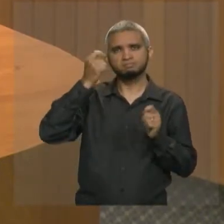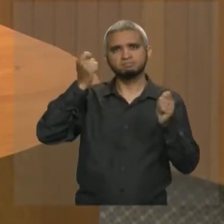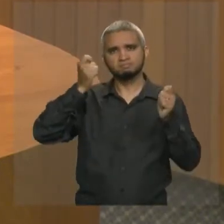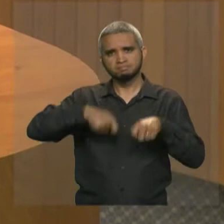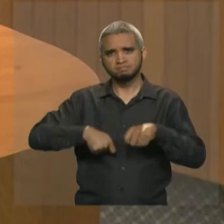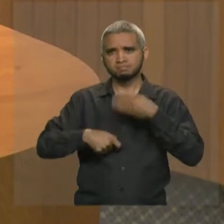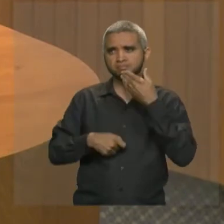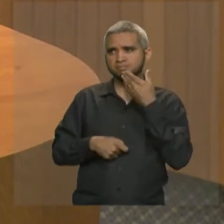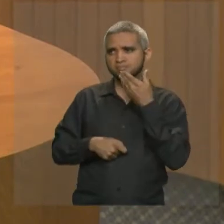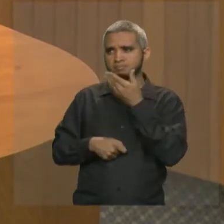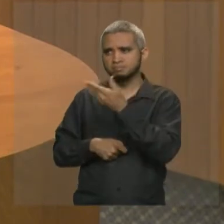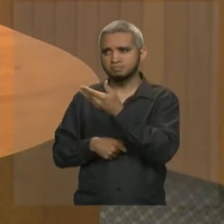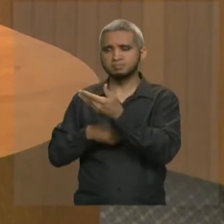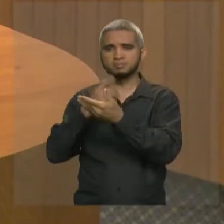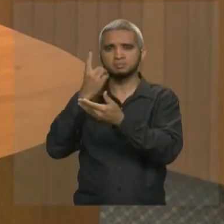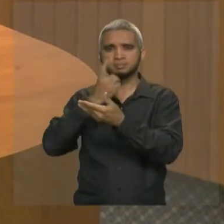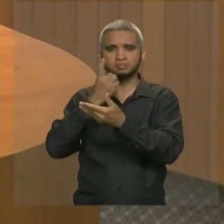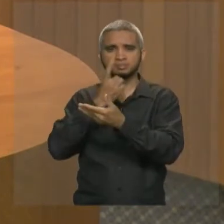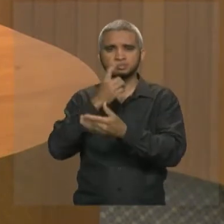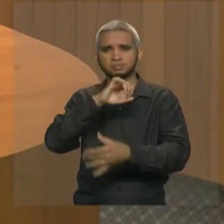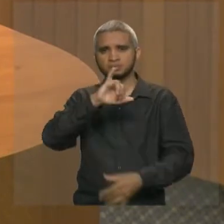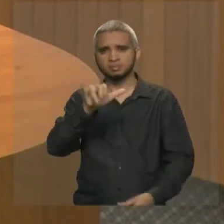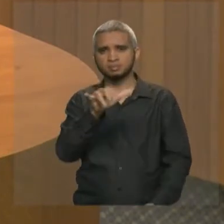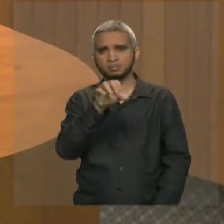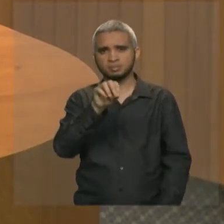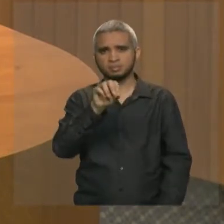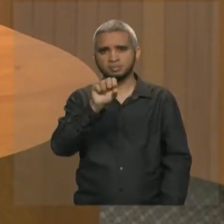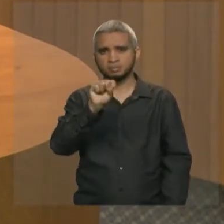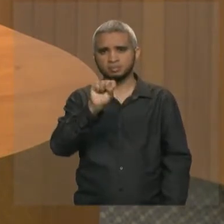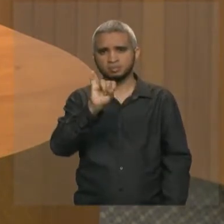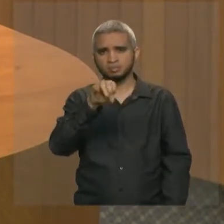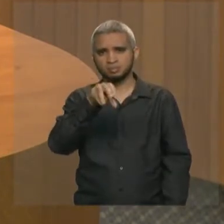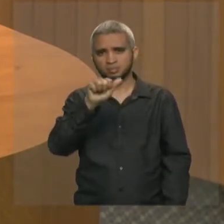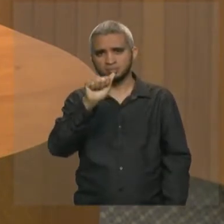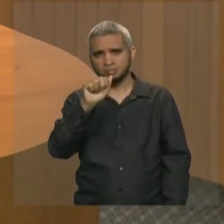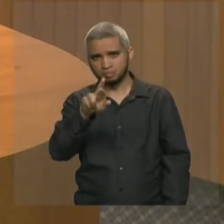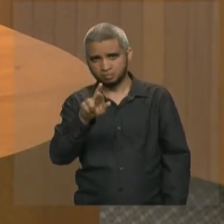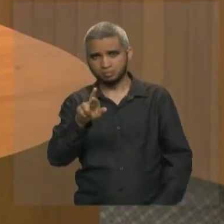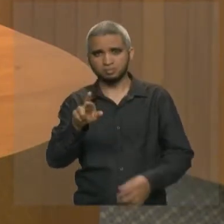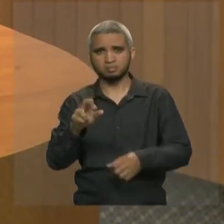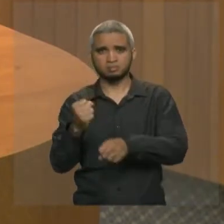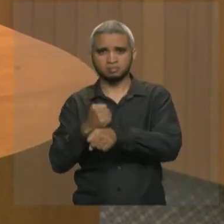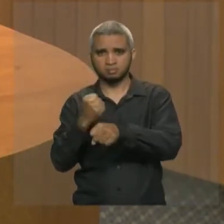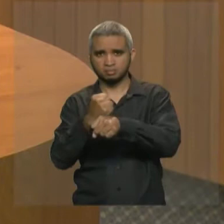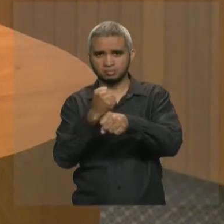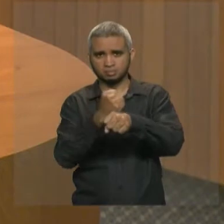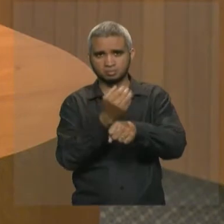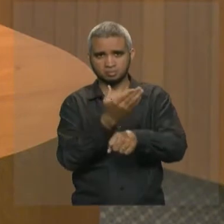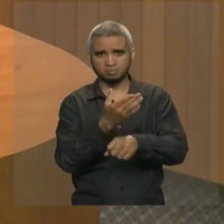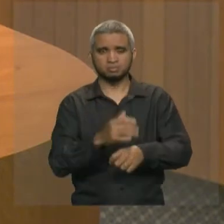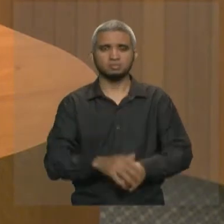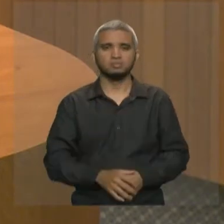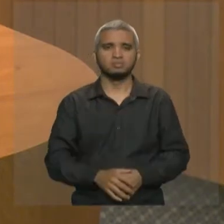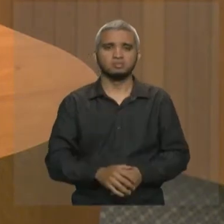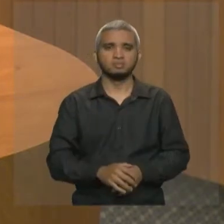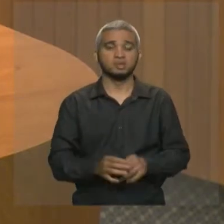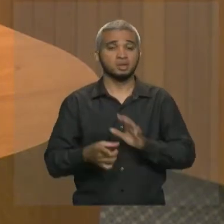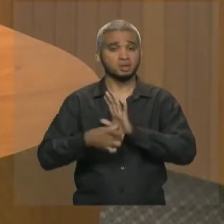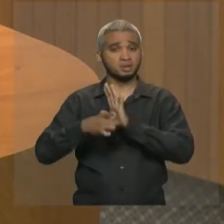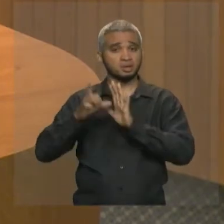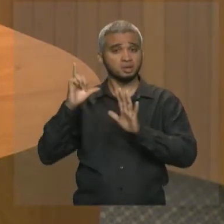então deputado Josimar Maranhãozinho, do PL, presidente do nosso partido, hoje deputado federal, que fizesse